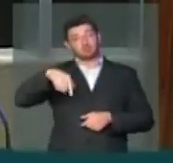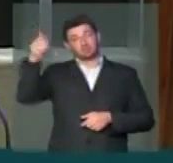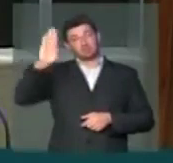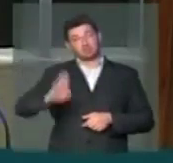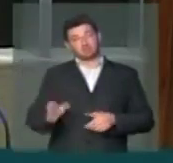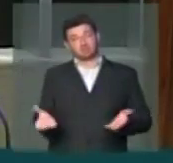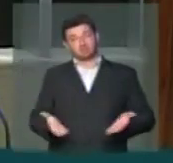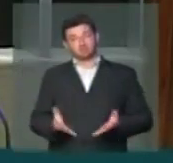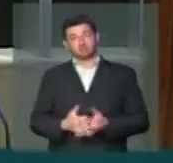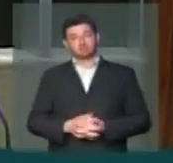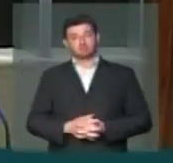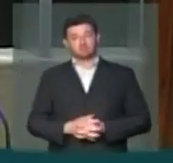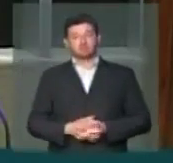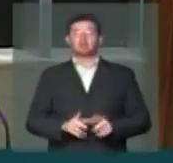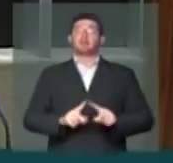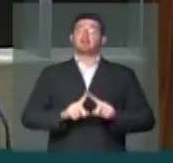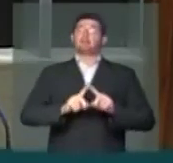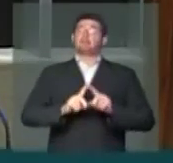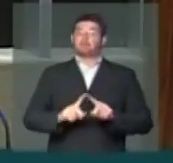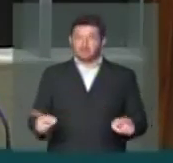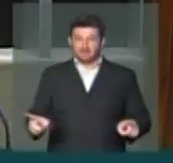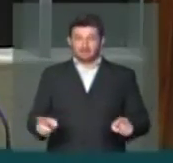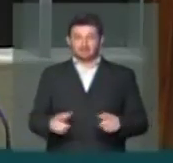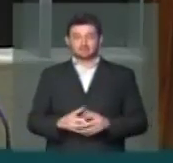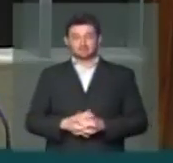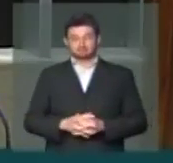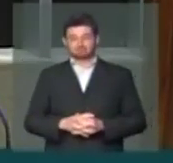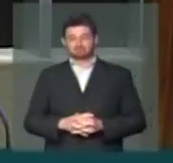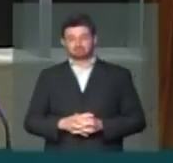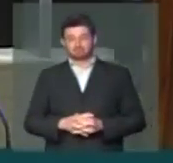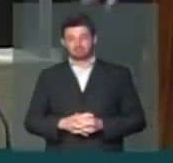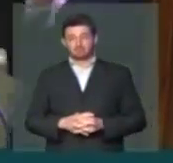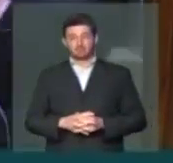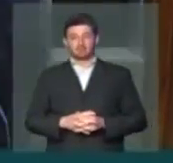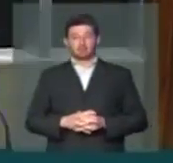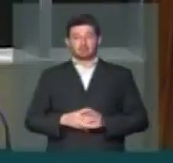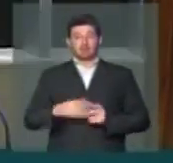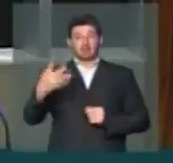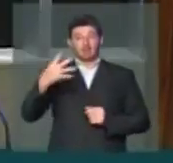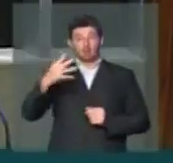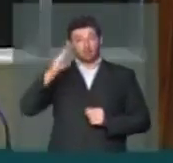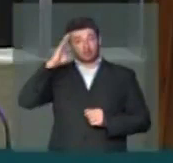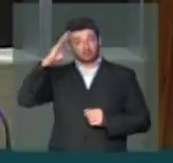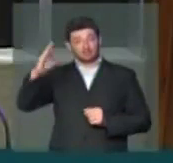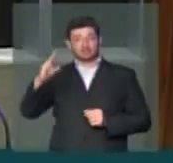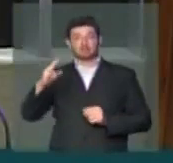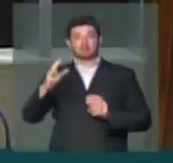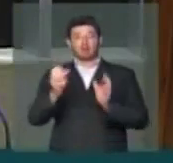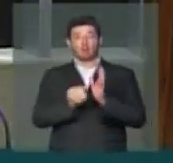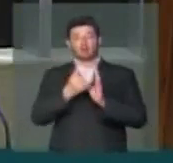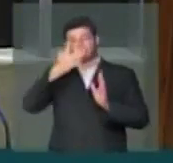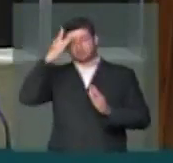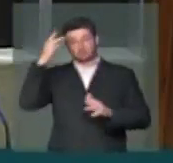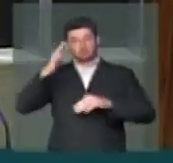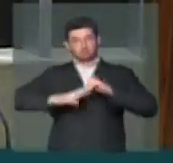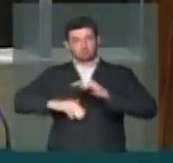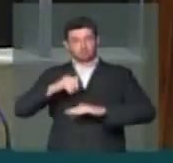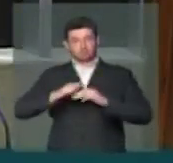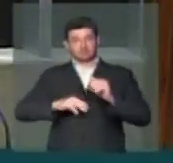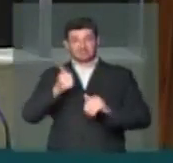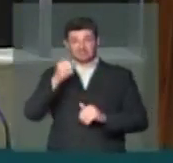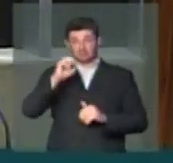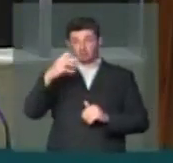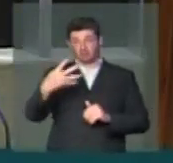hoje. Entretanto, este país que tem a quarta maior força de trabalho do mundo, 104